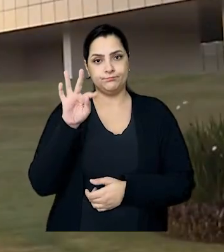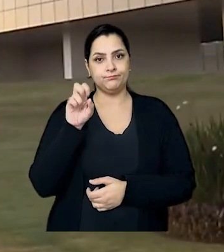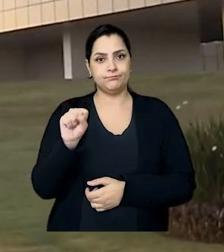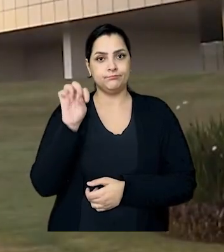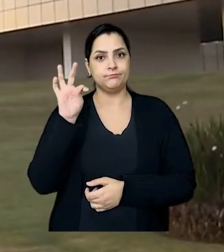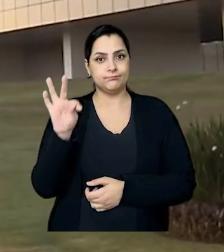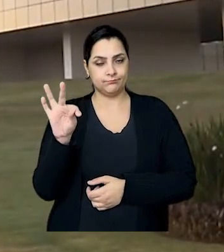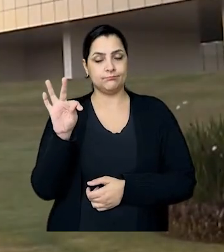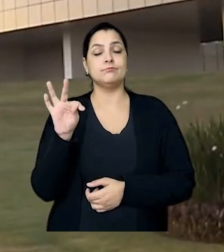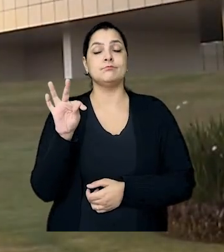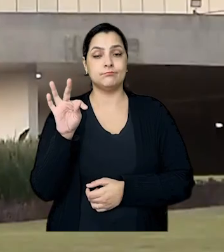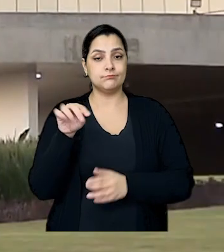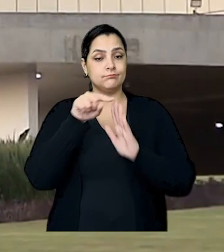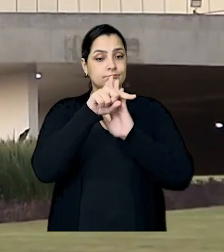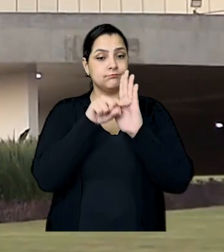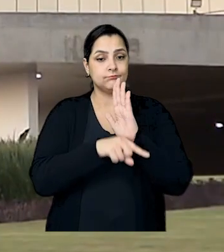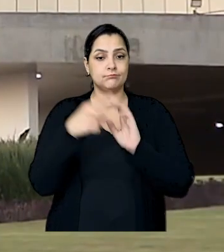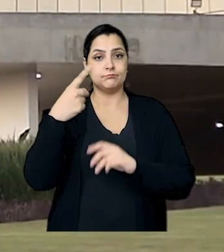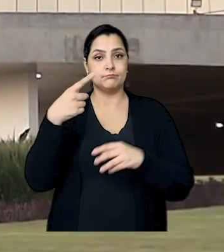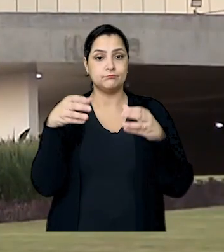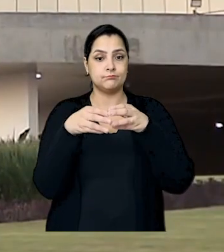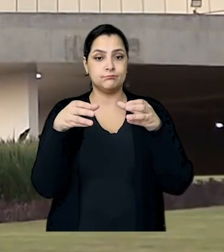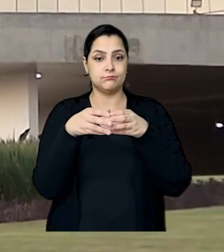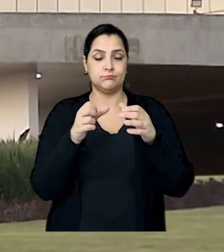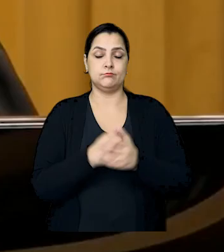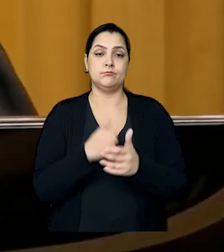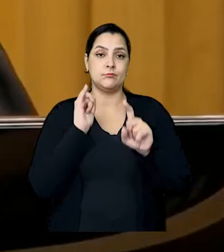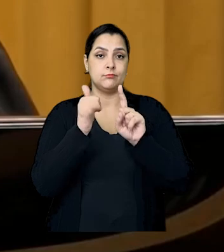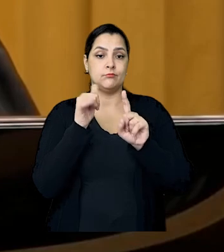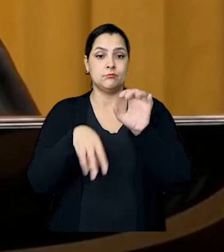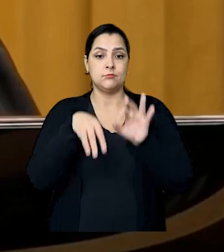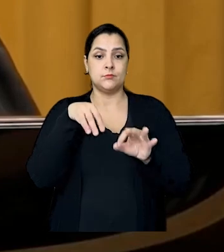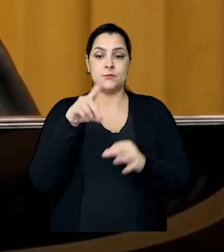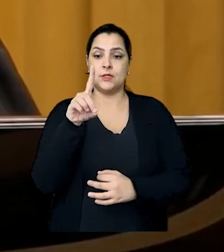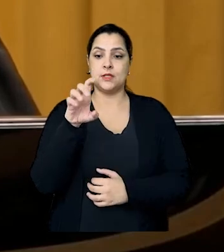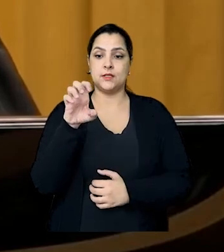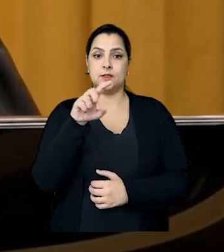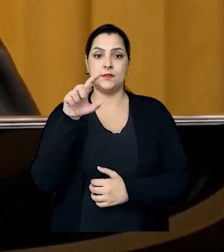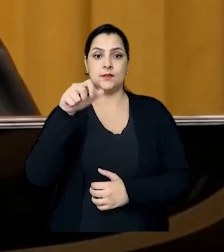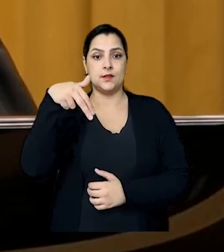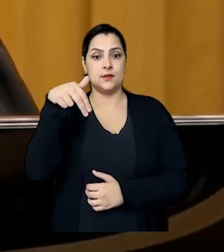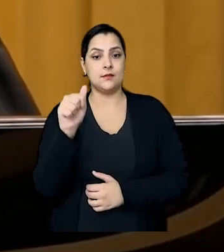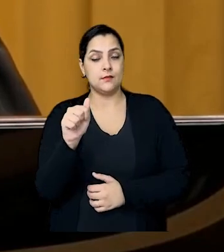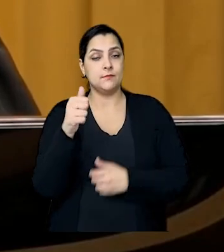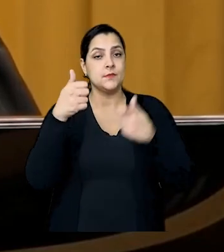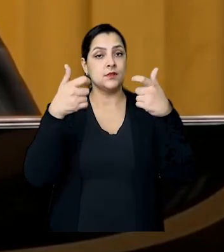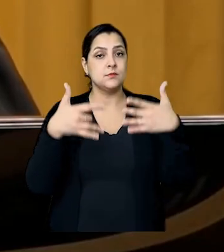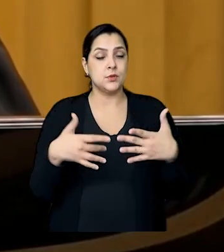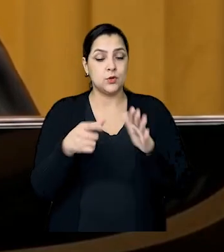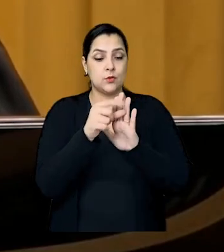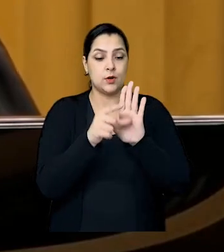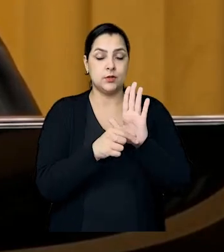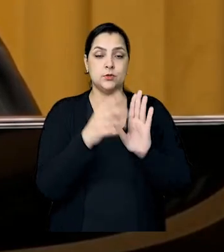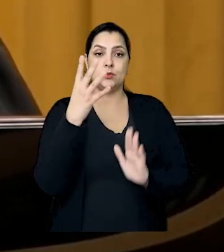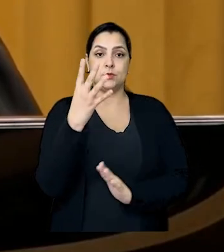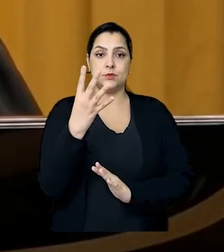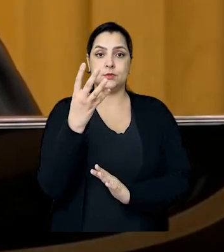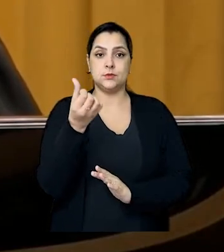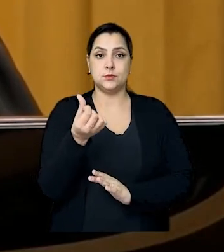chegou ao Tribunal Superior do Trabalho e foi analisado pela primeira turma o relator Ministro dezena da Silva explicou que o